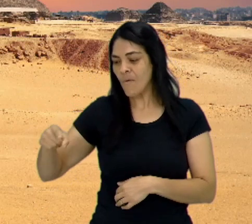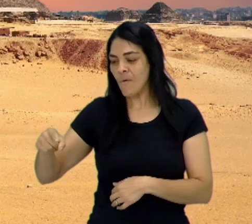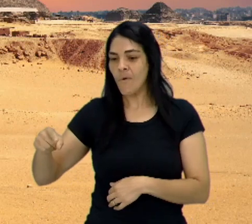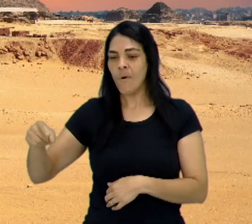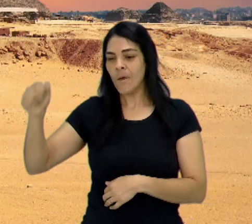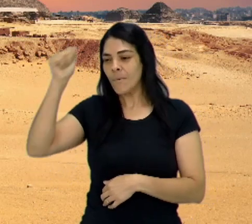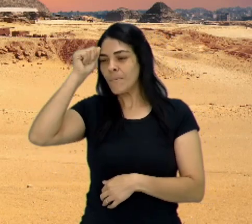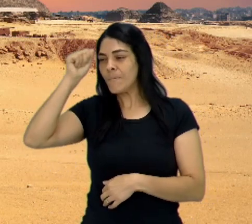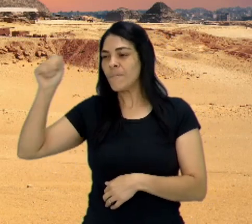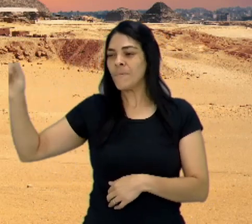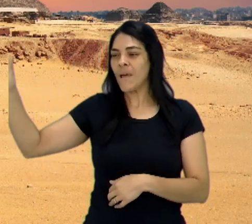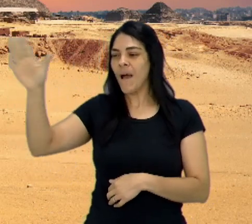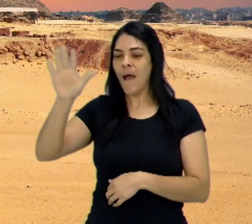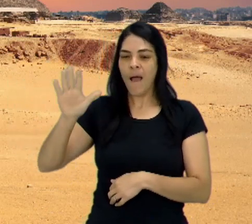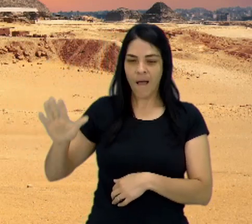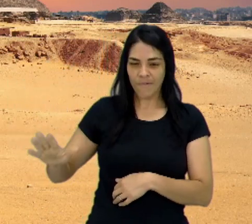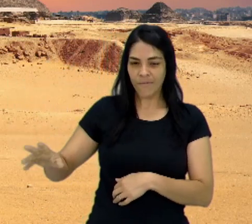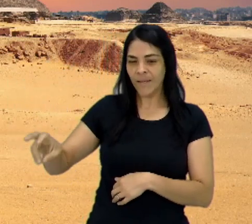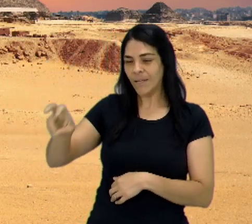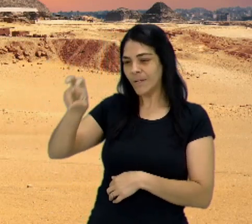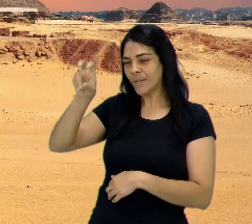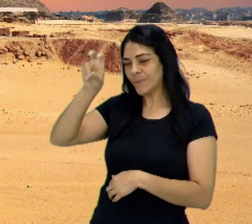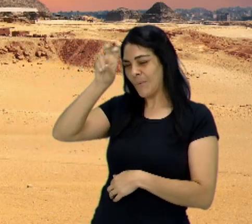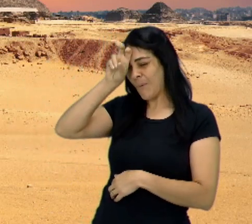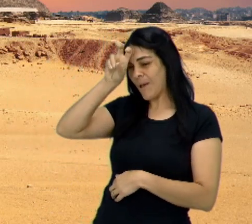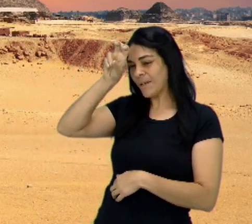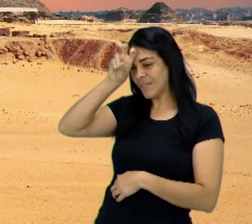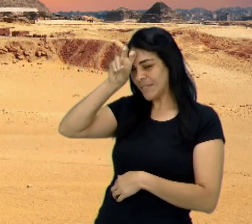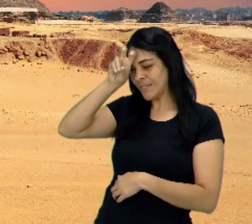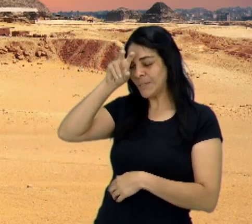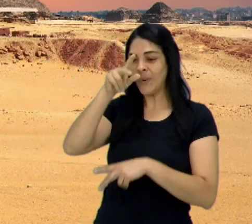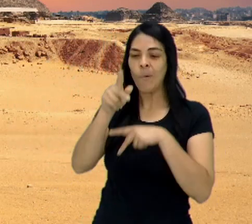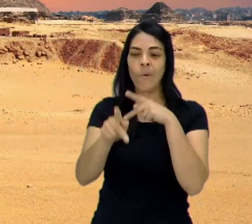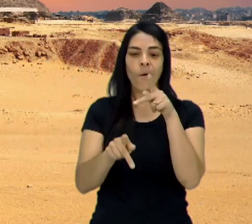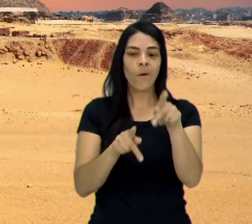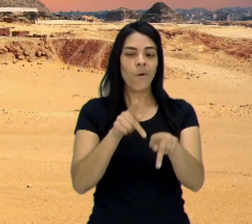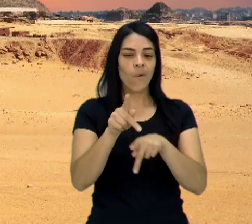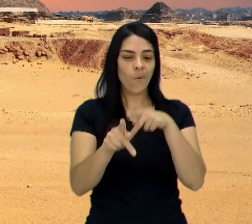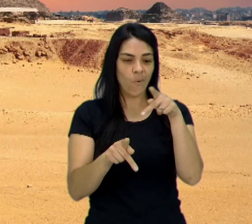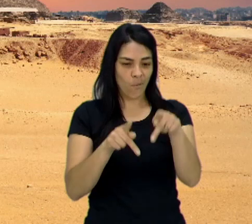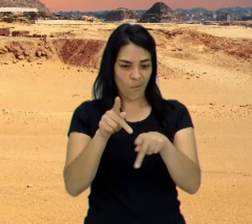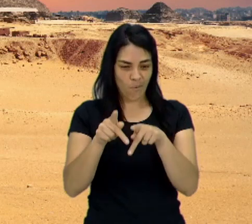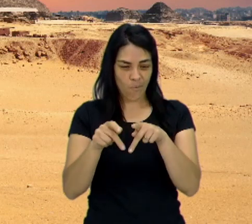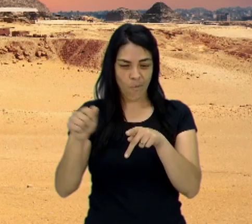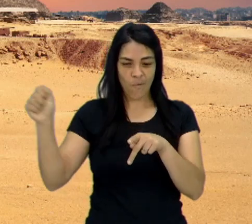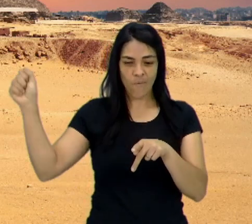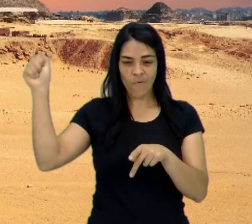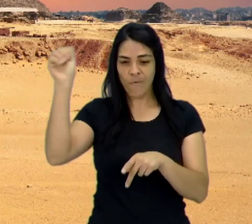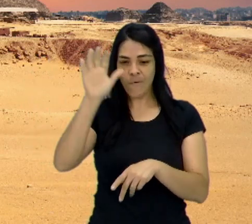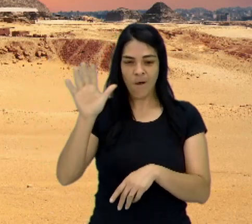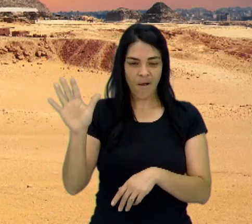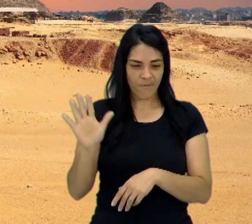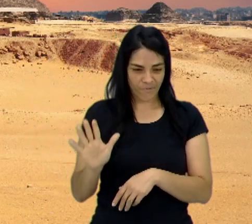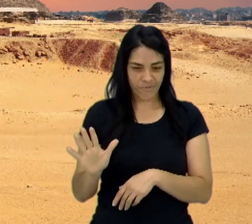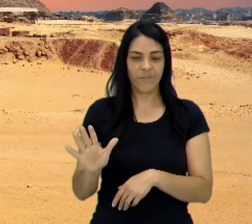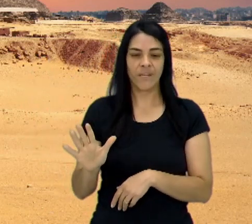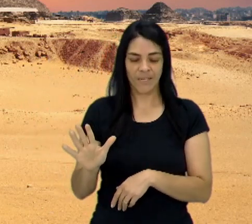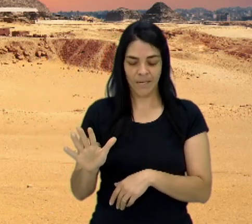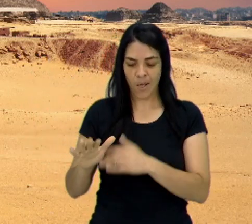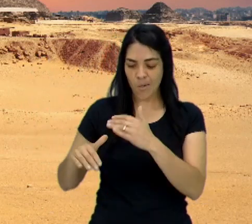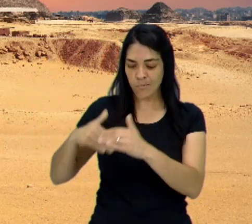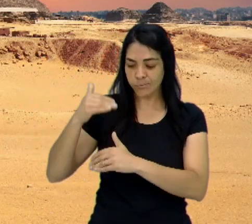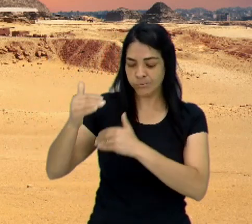no Egito, onde os povos africanos, né, eles eram muito avançados, né? Eles tinham